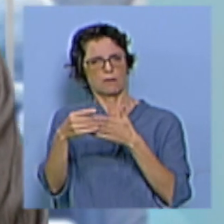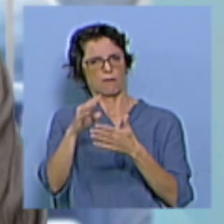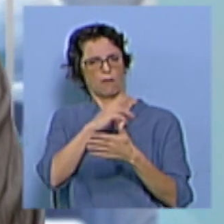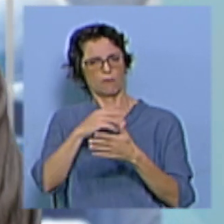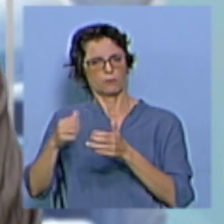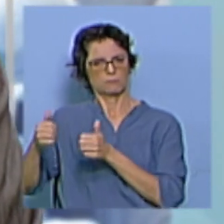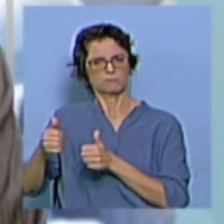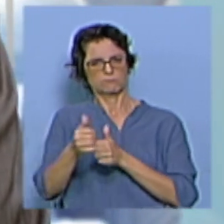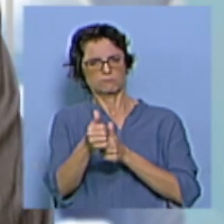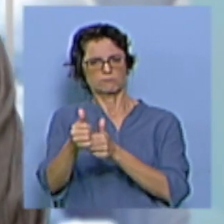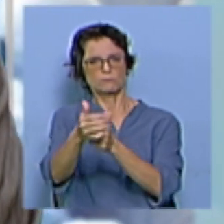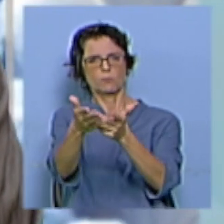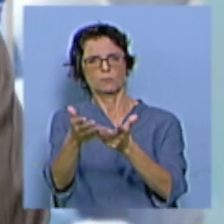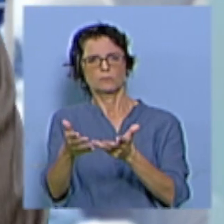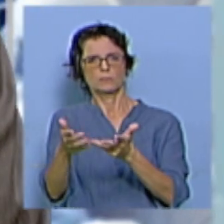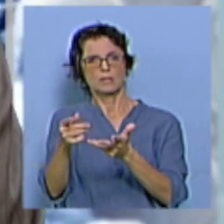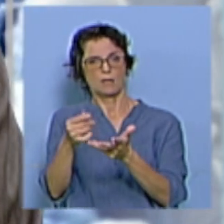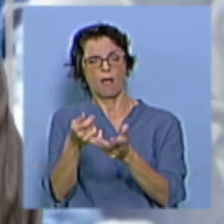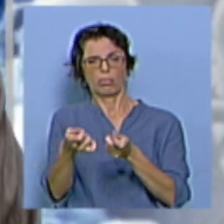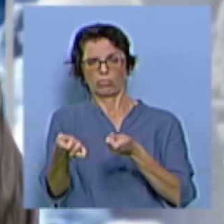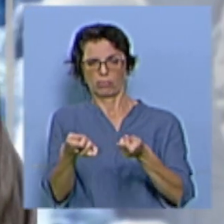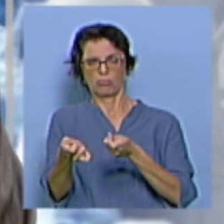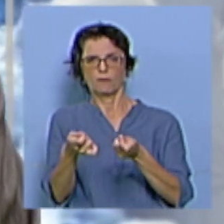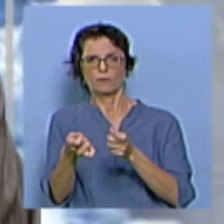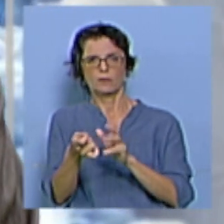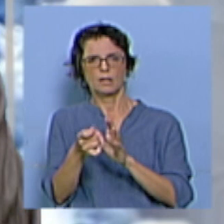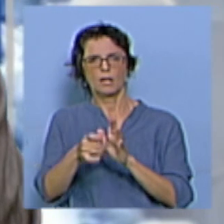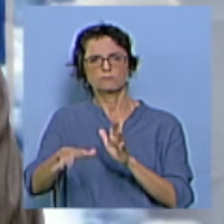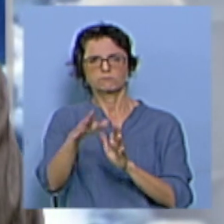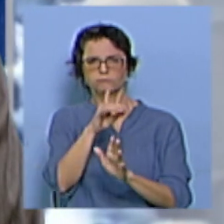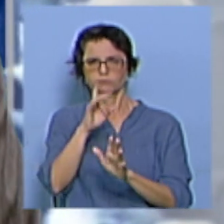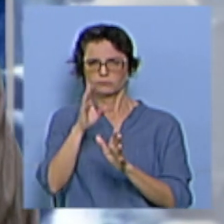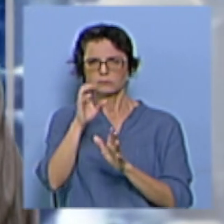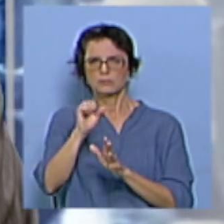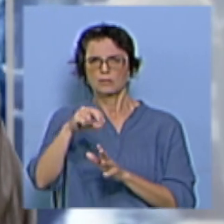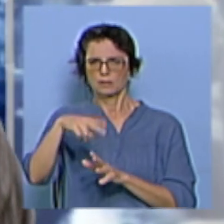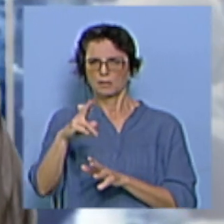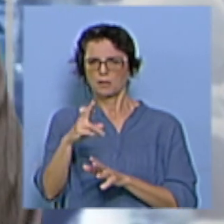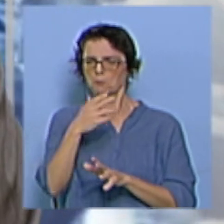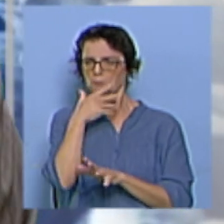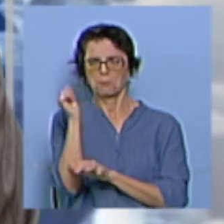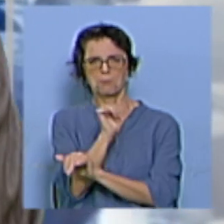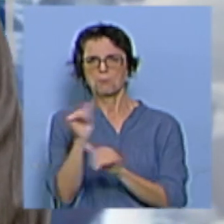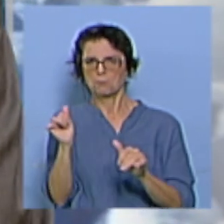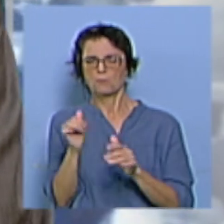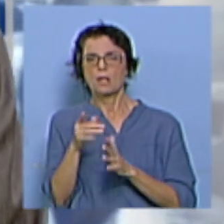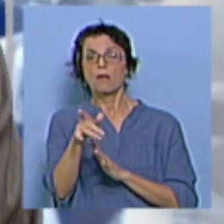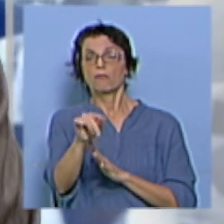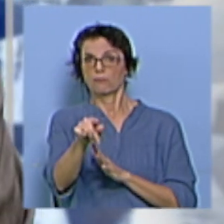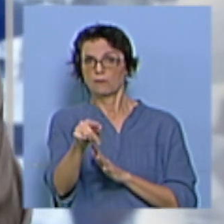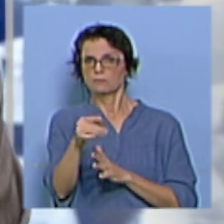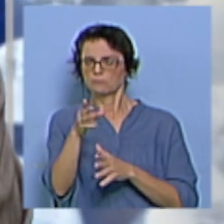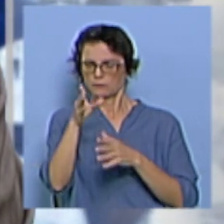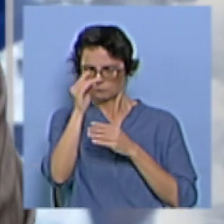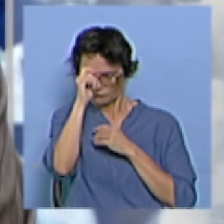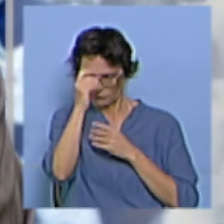meio desta situação de pandemia e tem-o feito de uma forma extraordinária. E depois foi uma honra ter